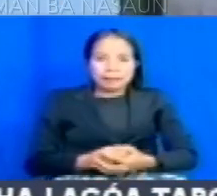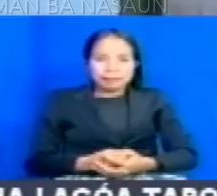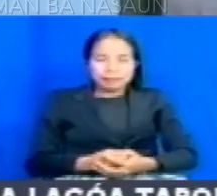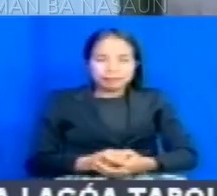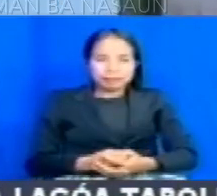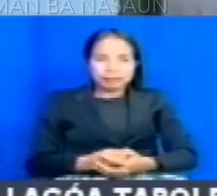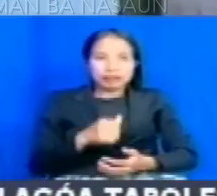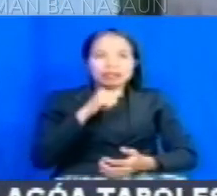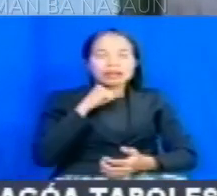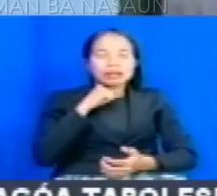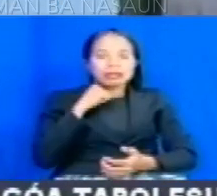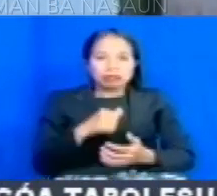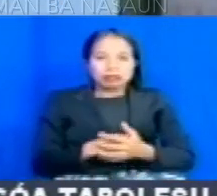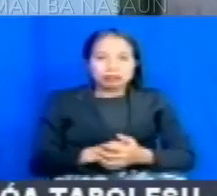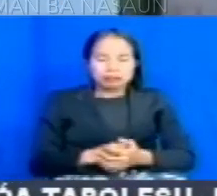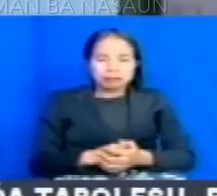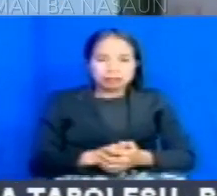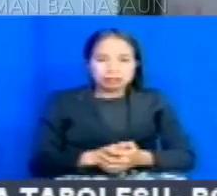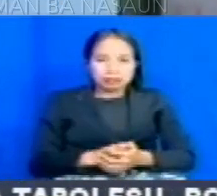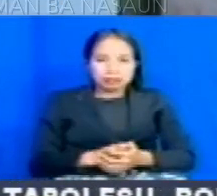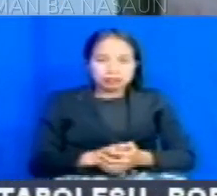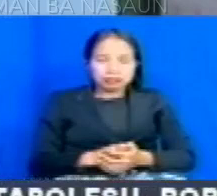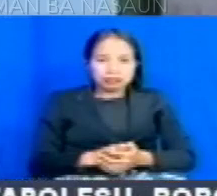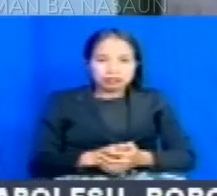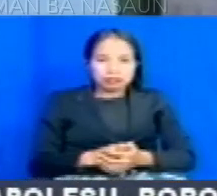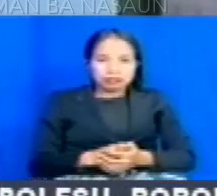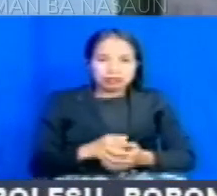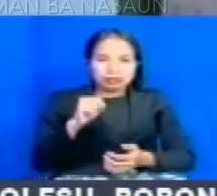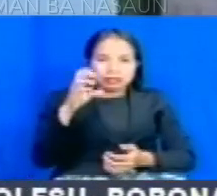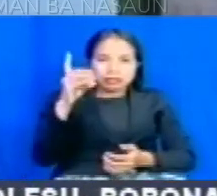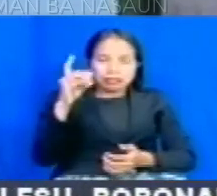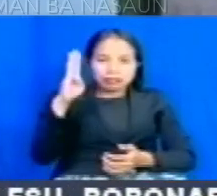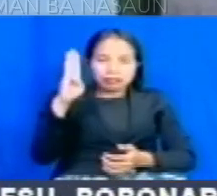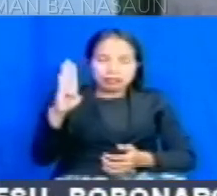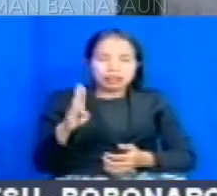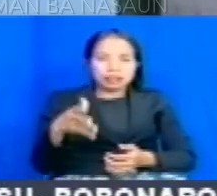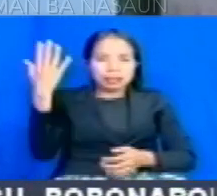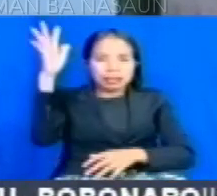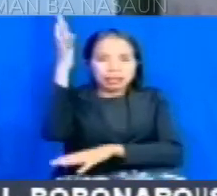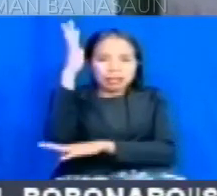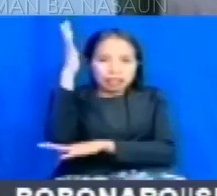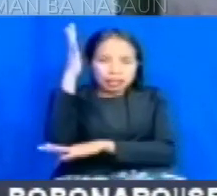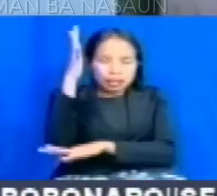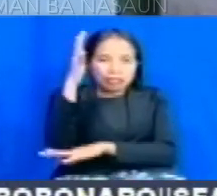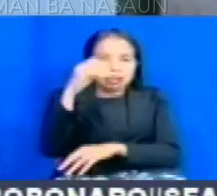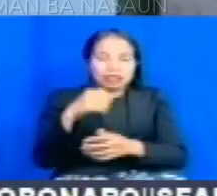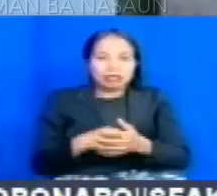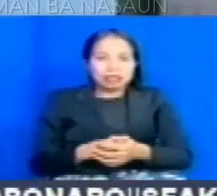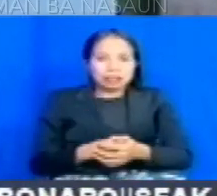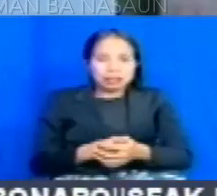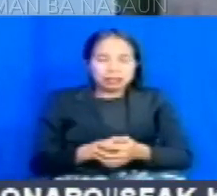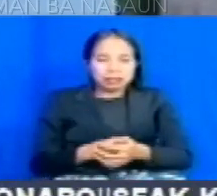Bispo Dom Virgílio do Carmo Silva SDB, Iha Ailaram, mil, Siratu,